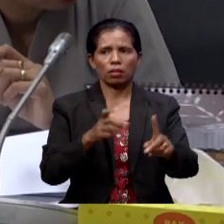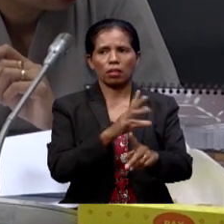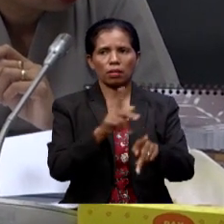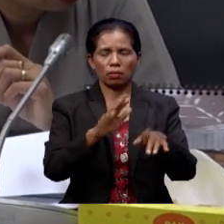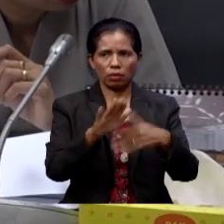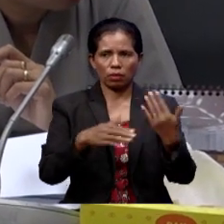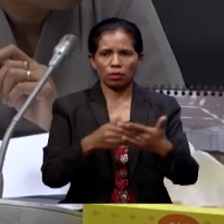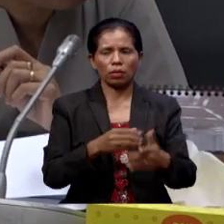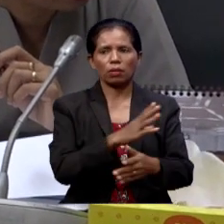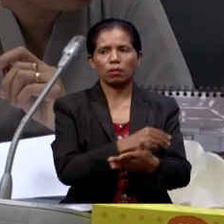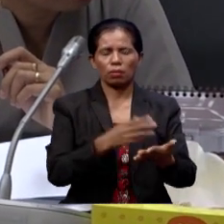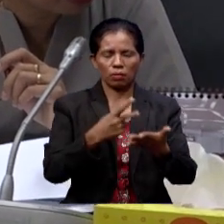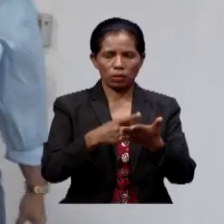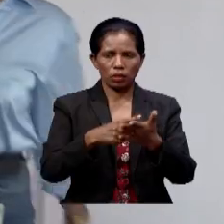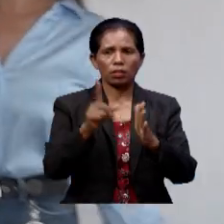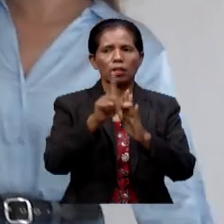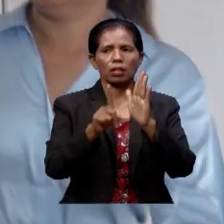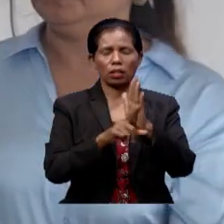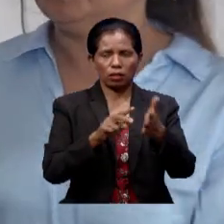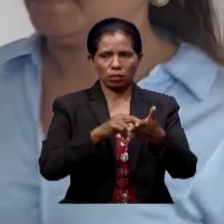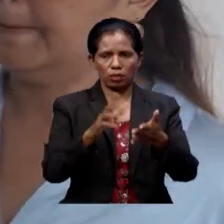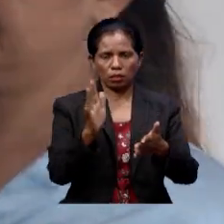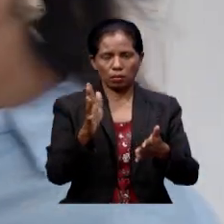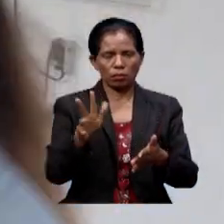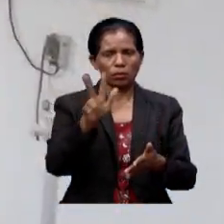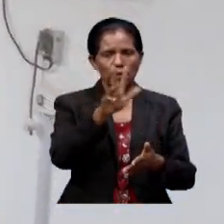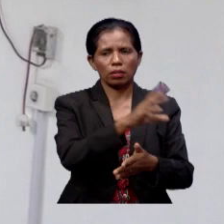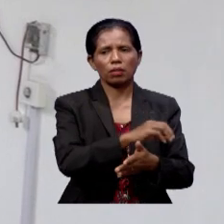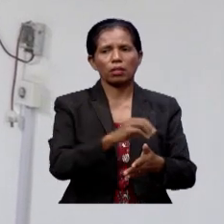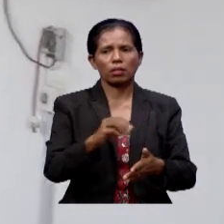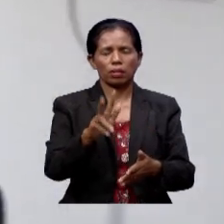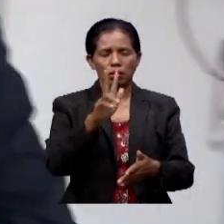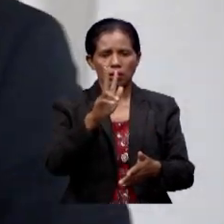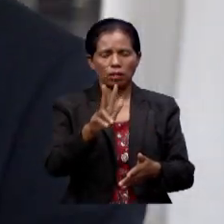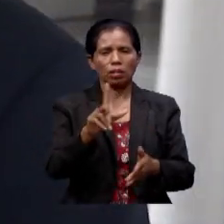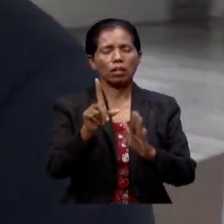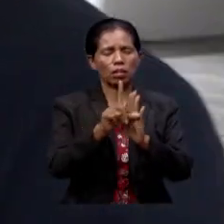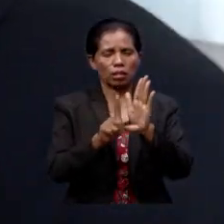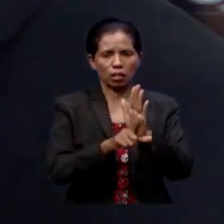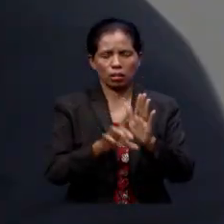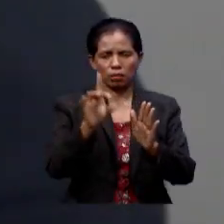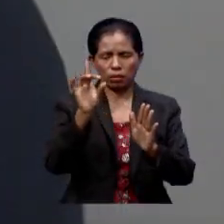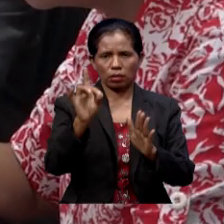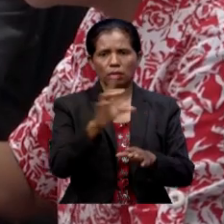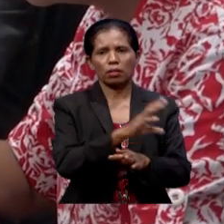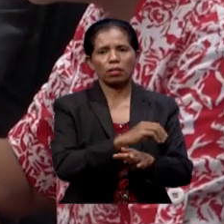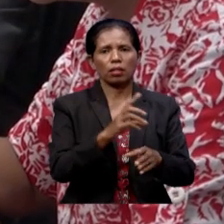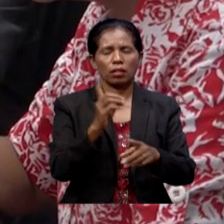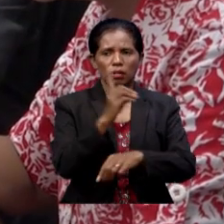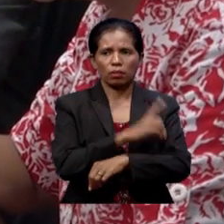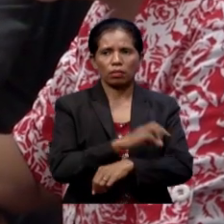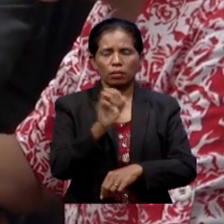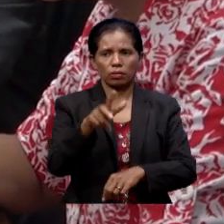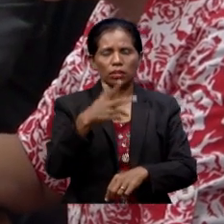sira, conaba projeto lei número 5.5, barra quinta, alteração da rua, ba lei número 8, barra rio Rosia, lorong são reslima